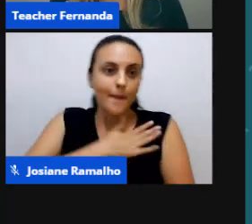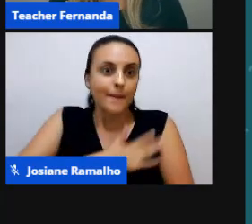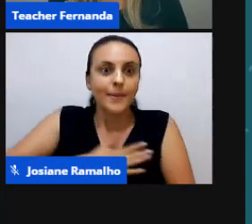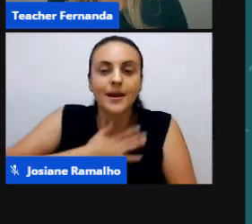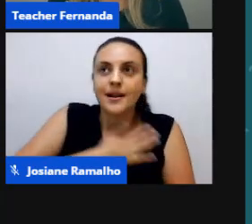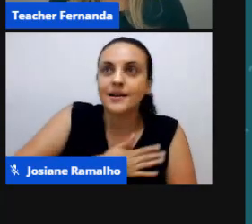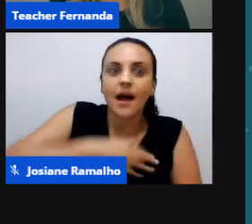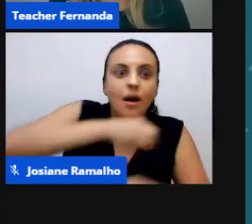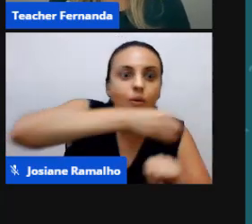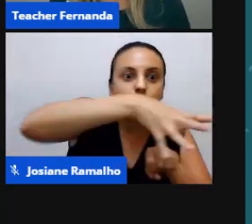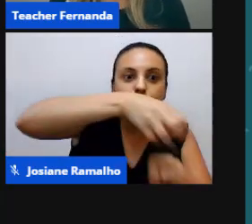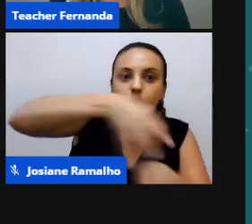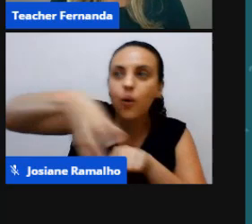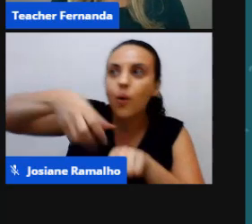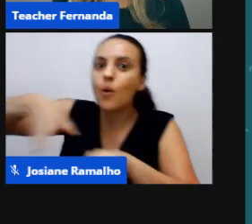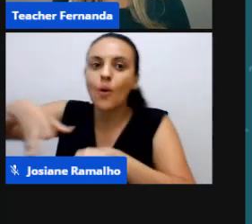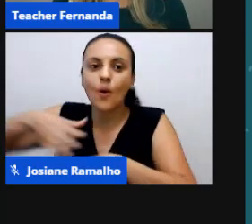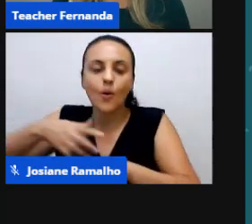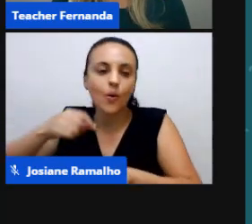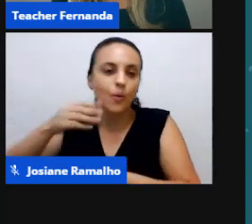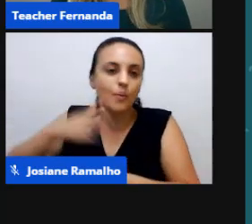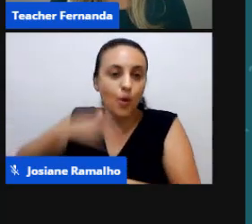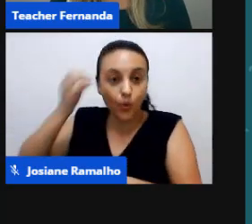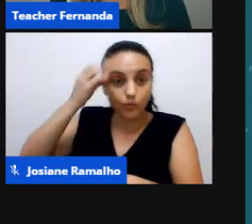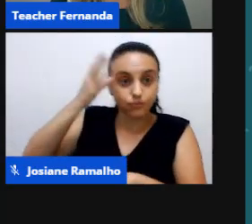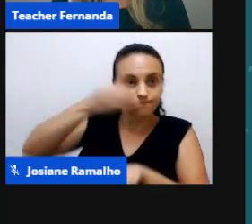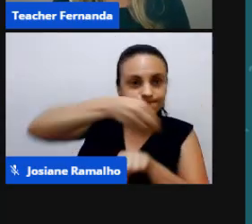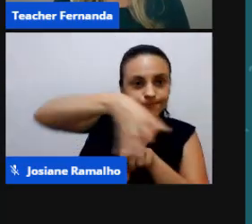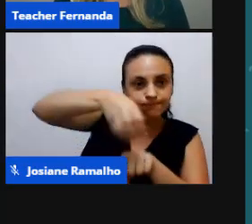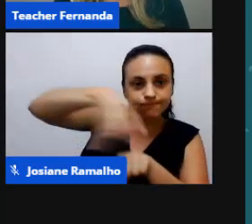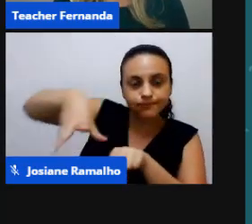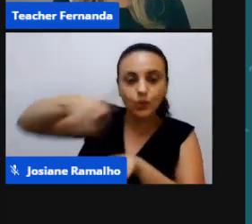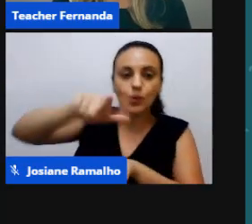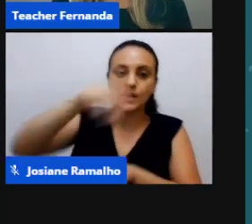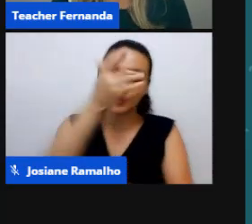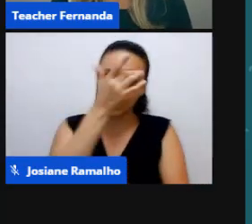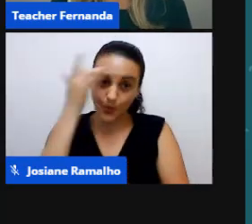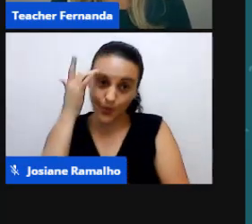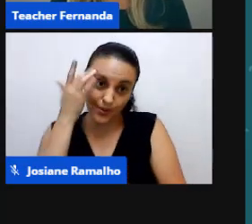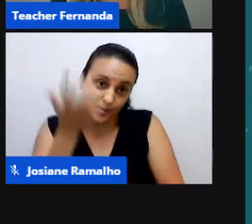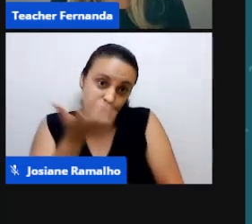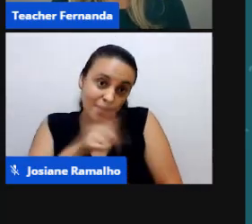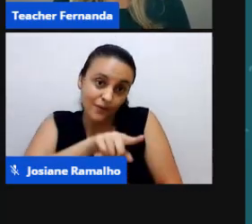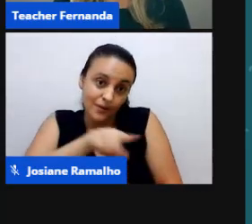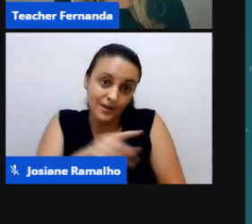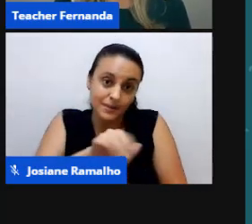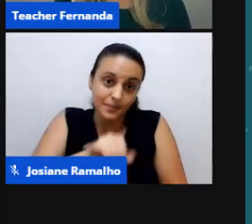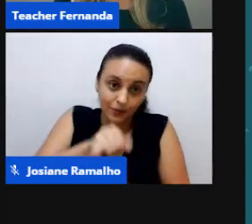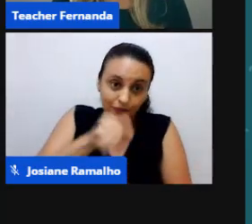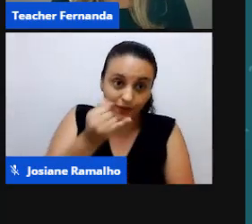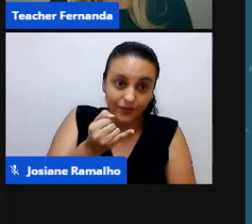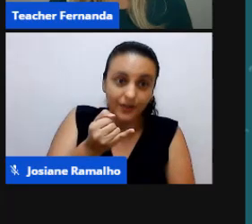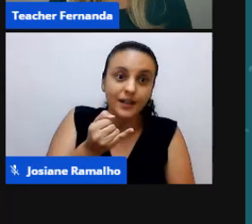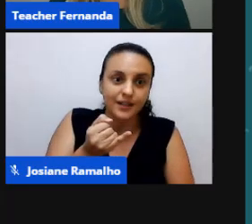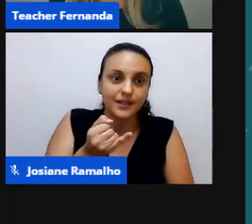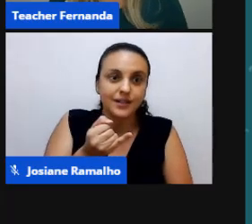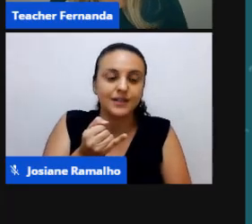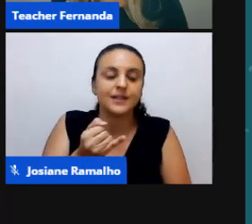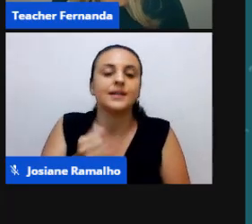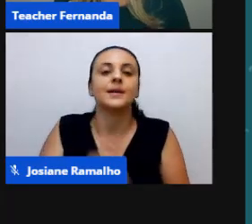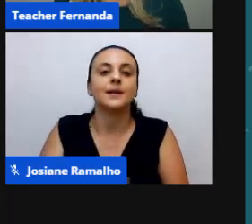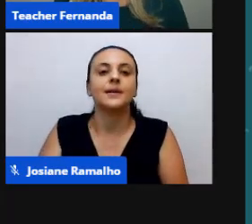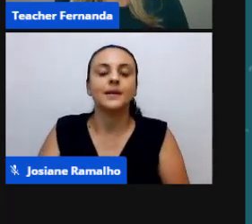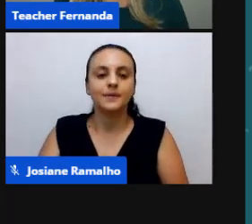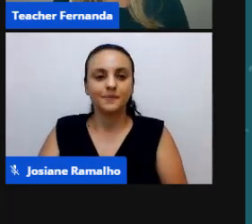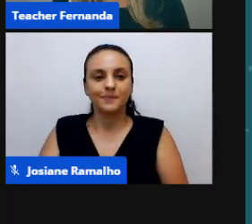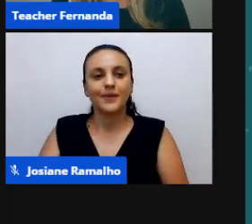com outras pessoas. Então, eu espero que vocês aproveitem, né, ao máximo o que será disponibilizado